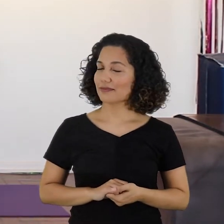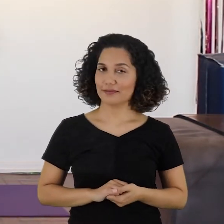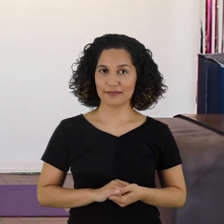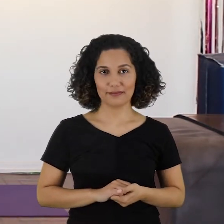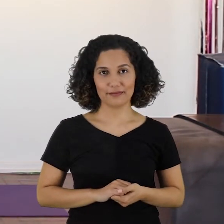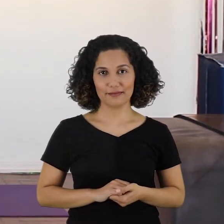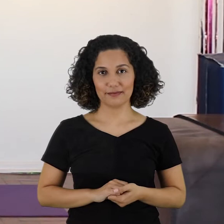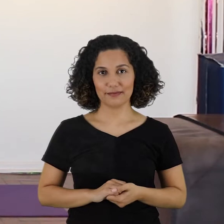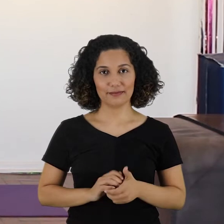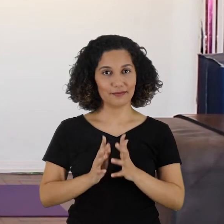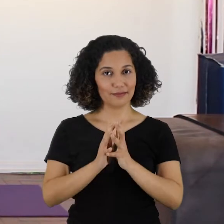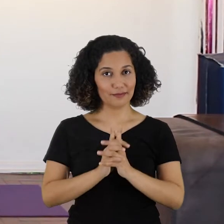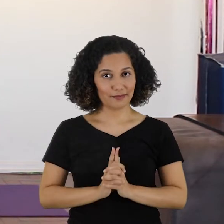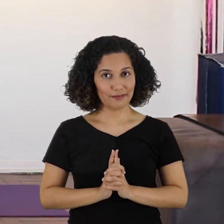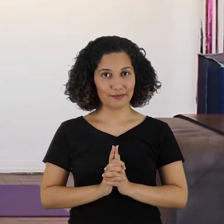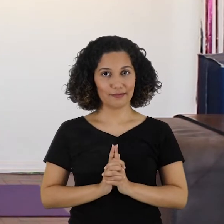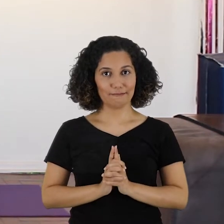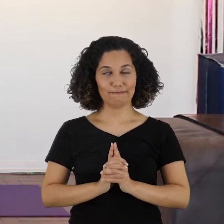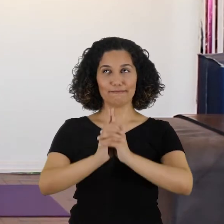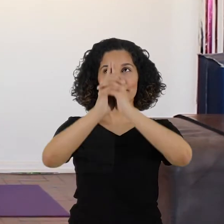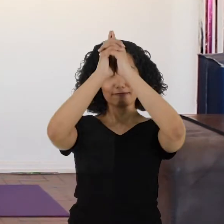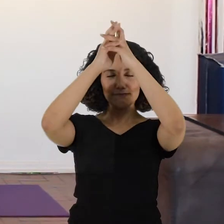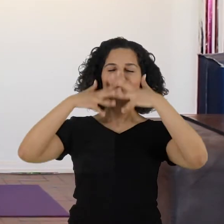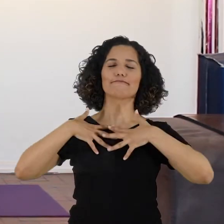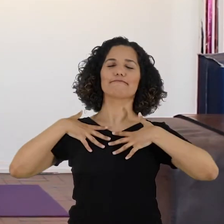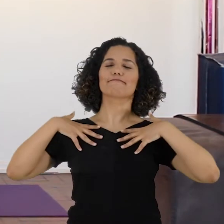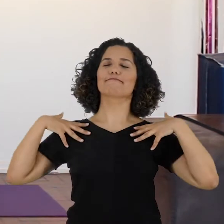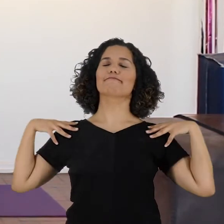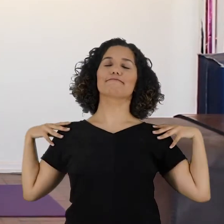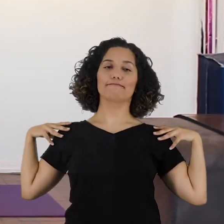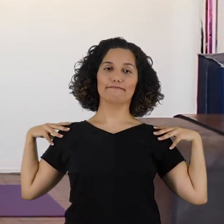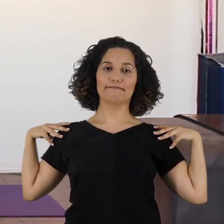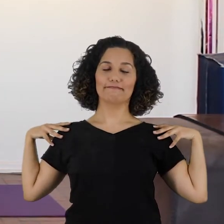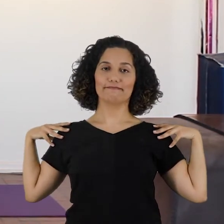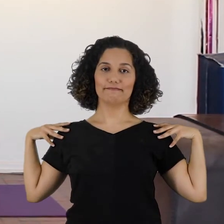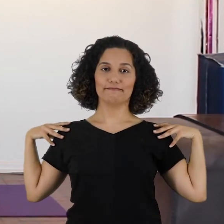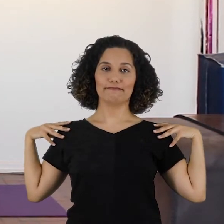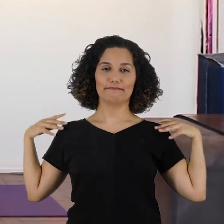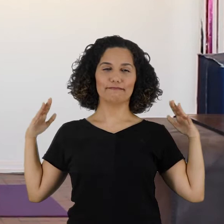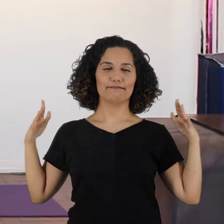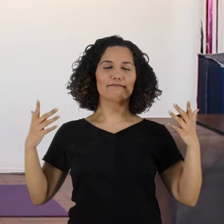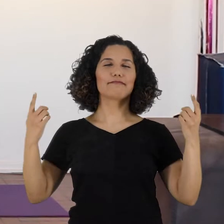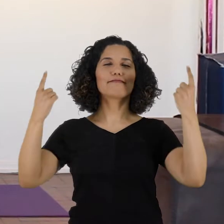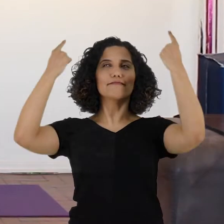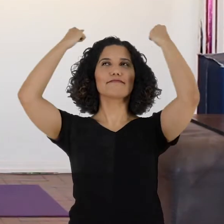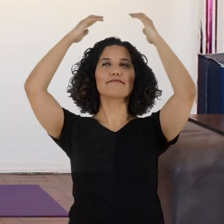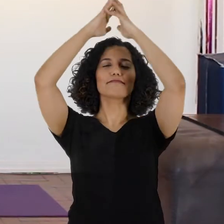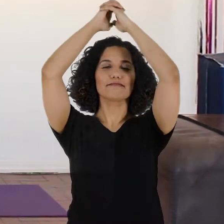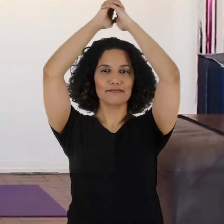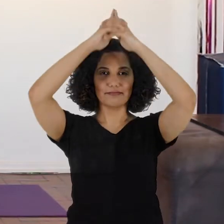chão, faz Kali Mudra, leva os braços lá para cima e abre o peito aqui. Leva os braços lá para